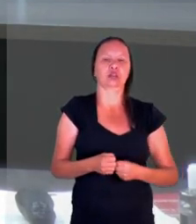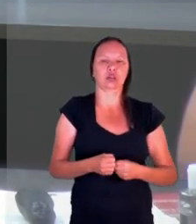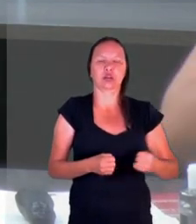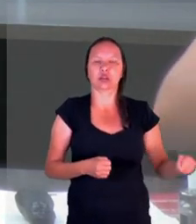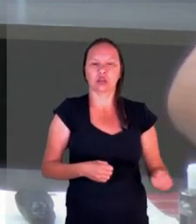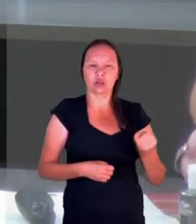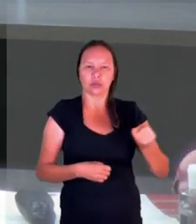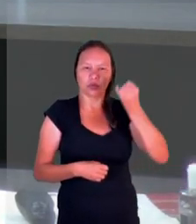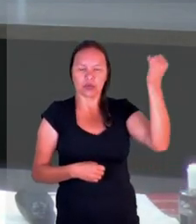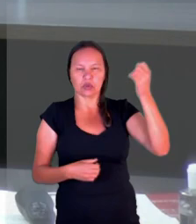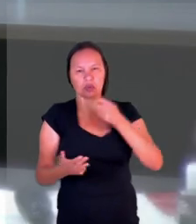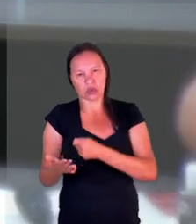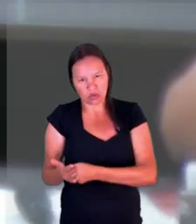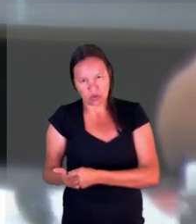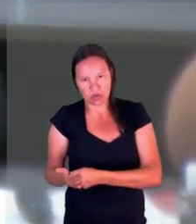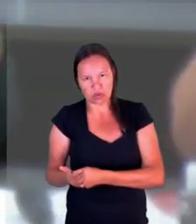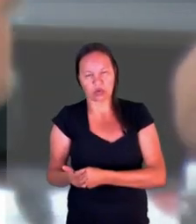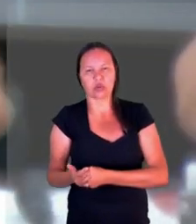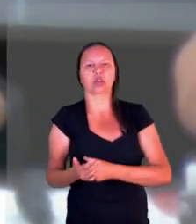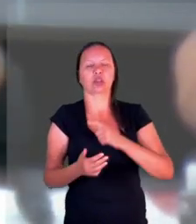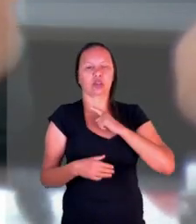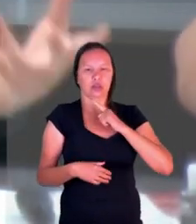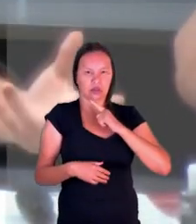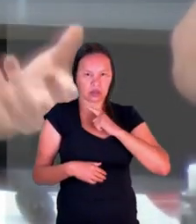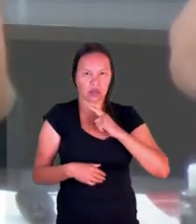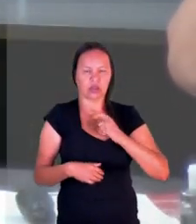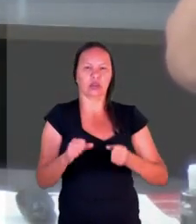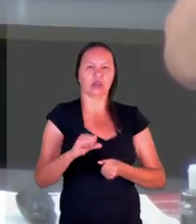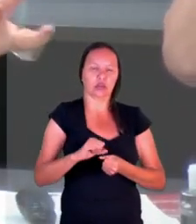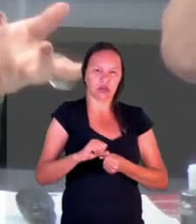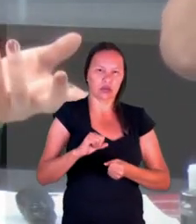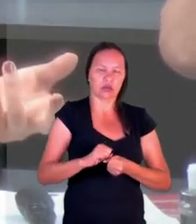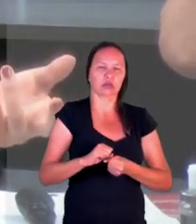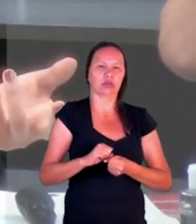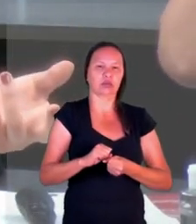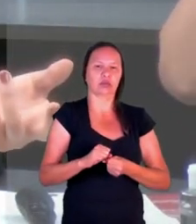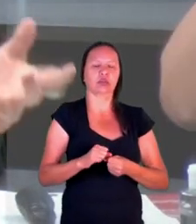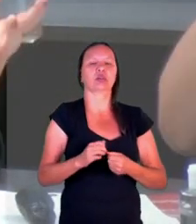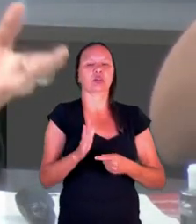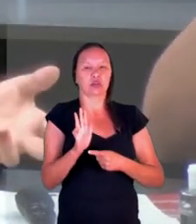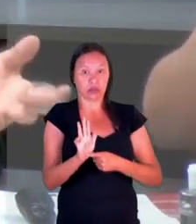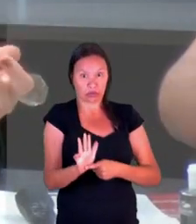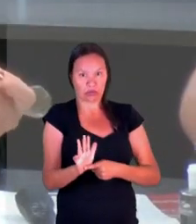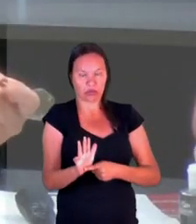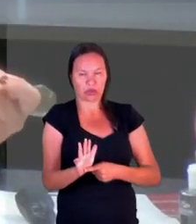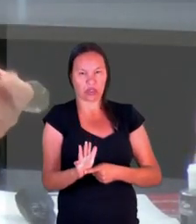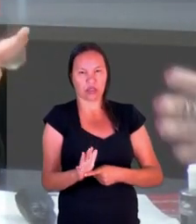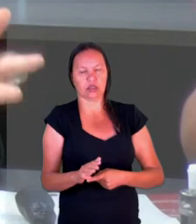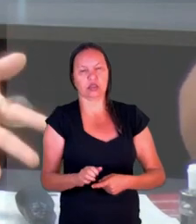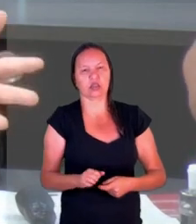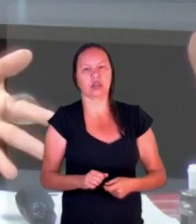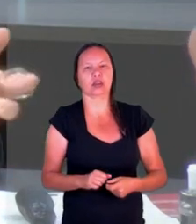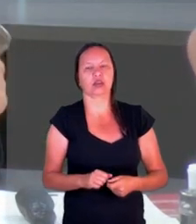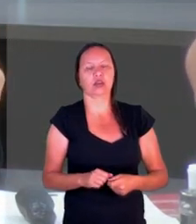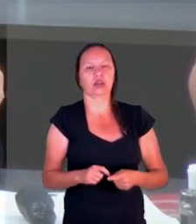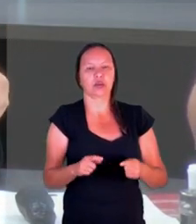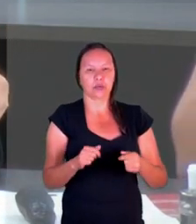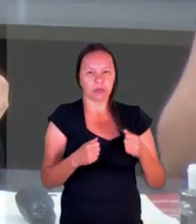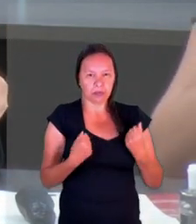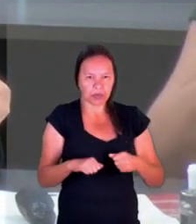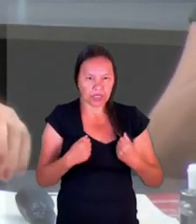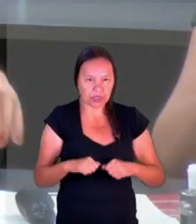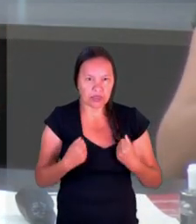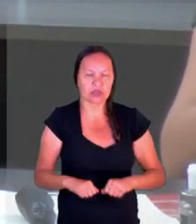documentar os problemas ali existentes para fazer com que a nossa atuação repressiva né quando eh necessário e Fundamental ela